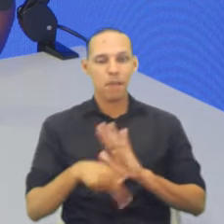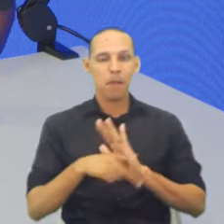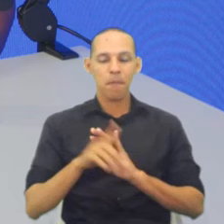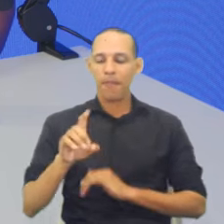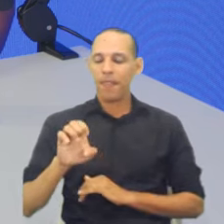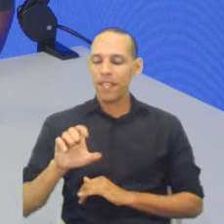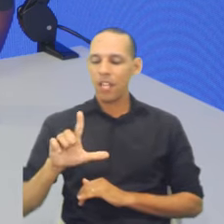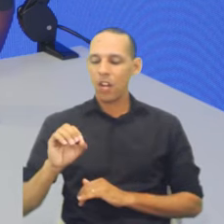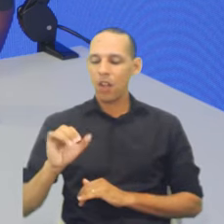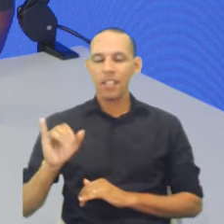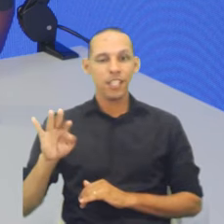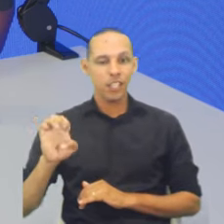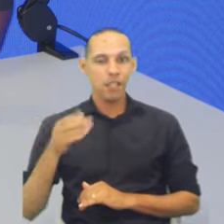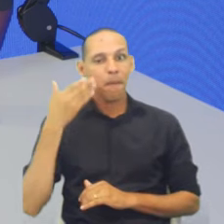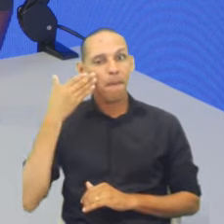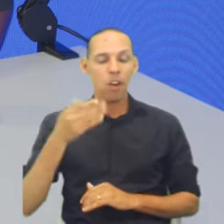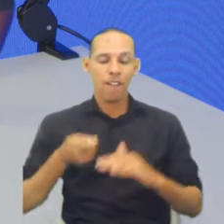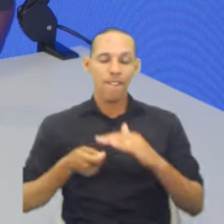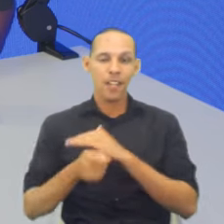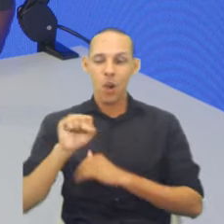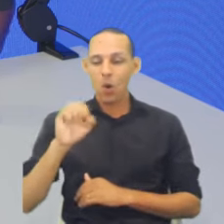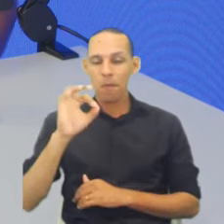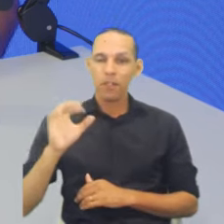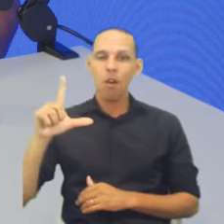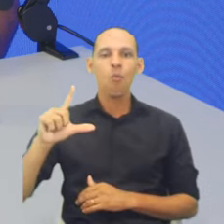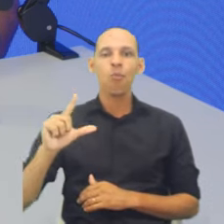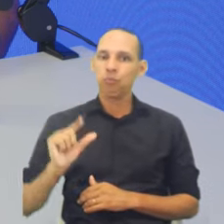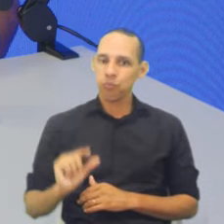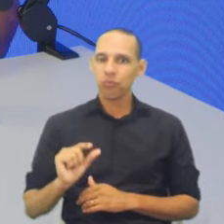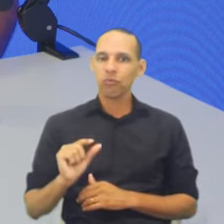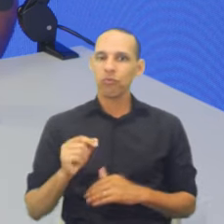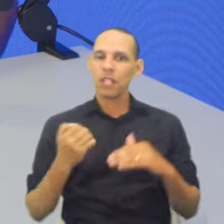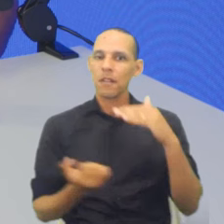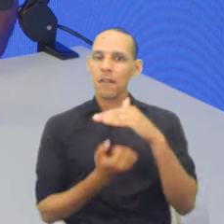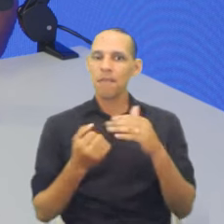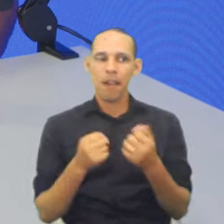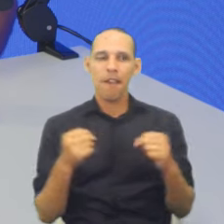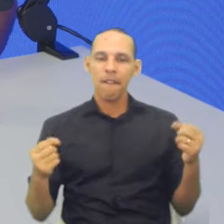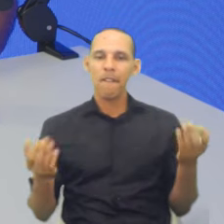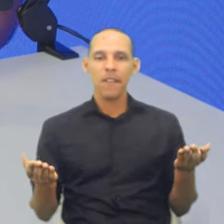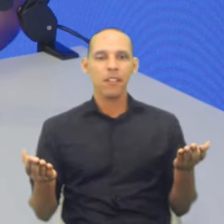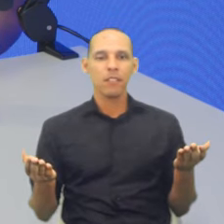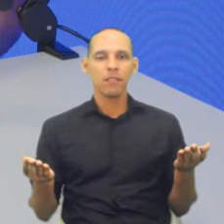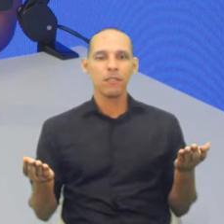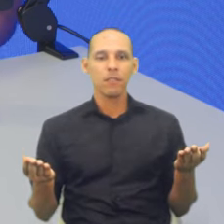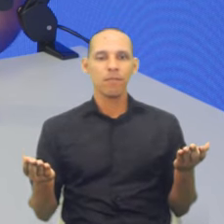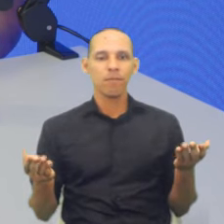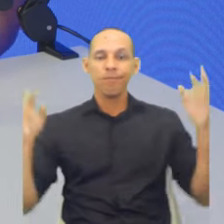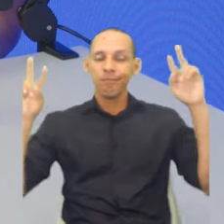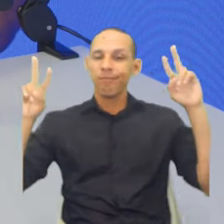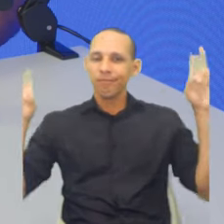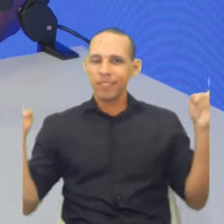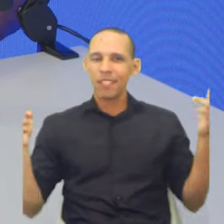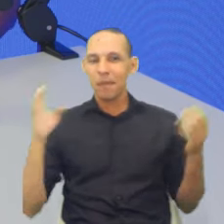que a gente regrediu 88% em investimento na o tema pessoas com deficiência das grandes empresas então a gente já é um tema que não é